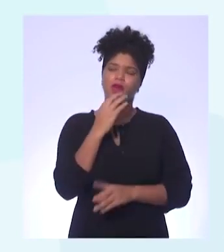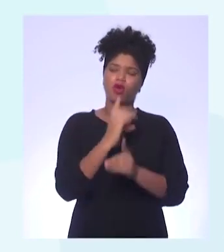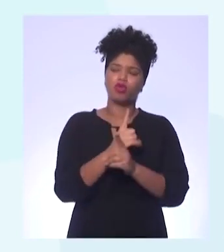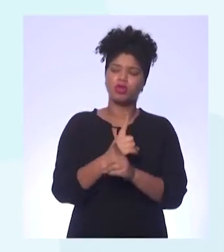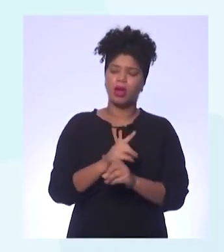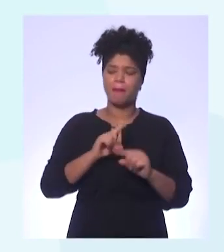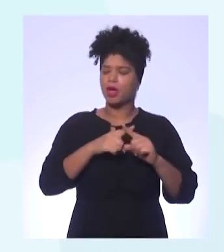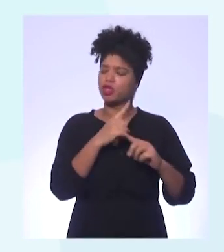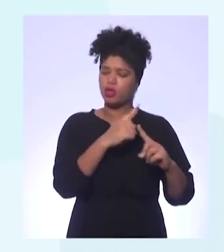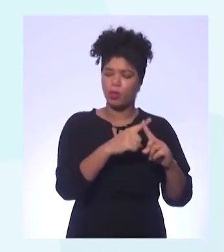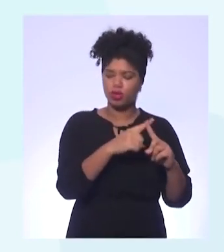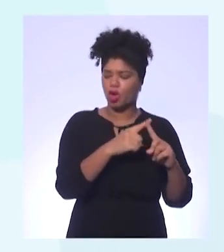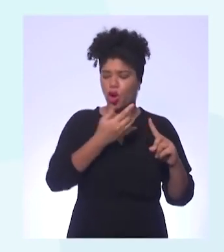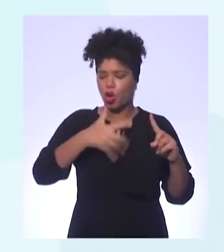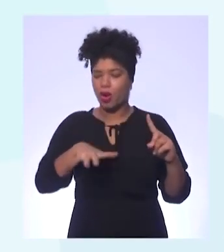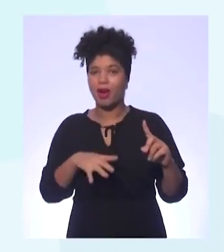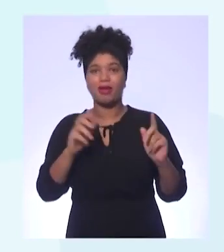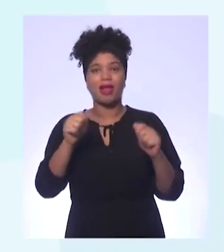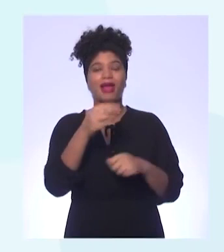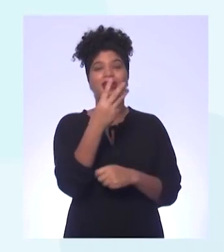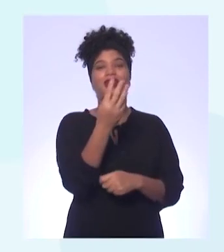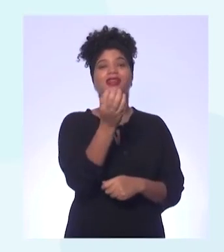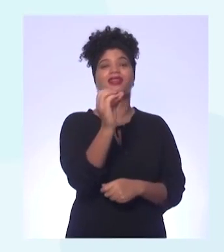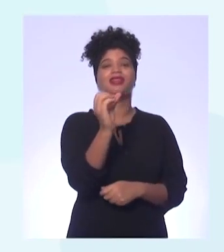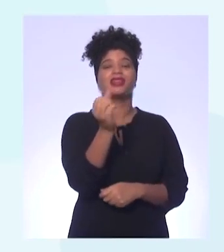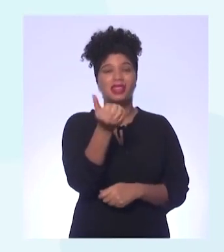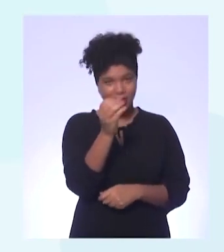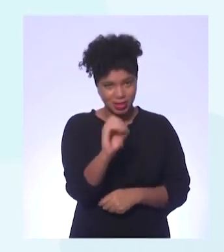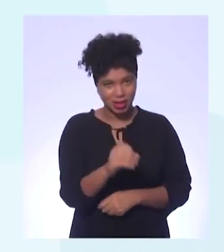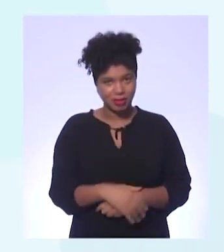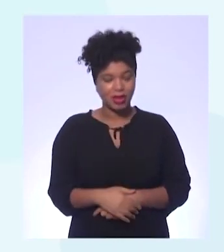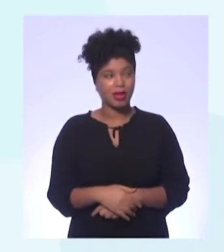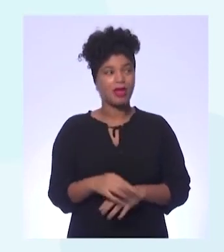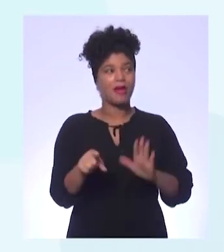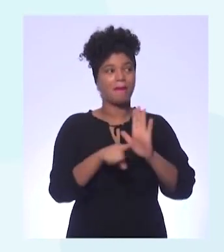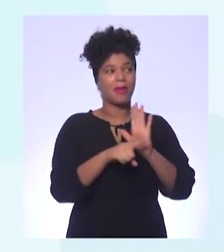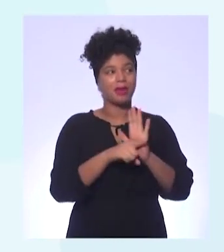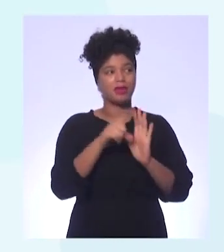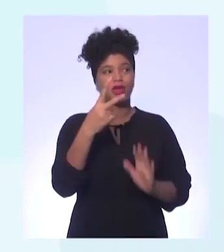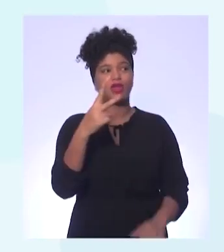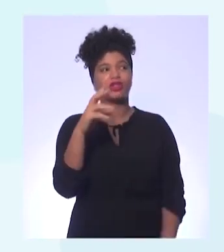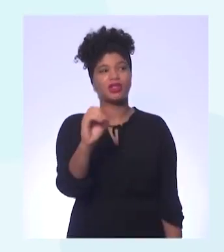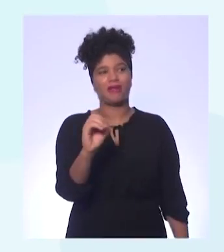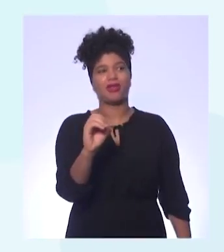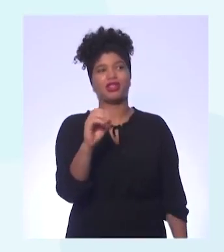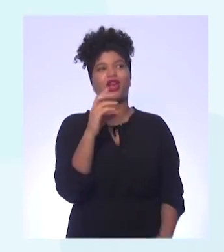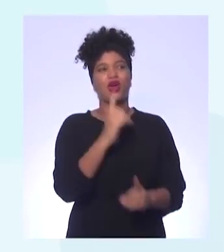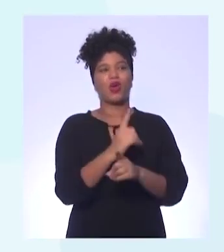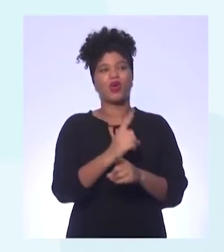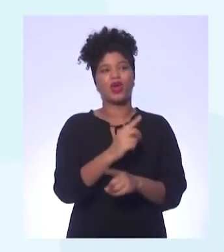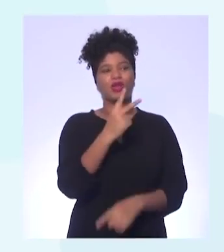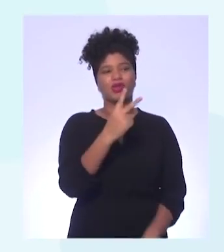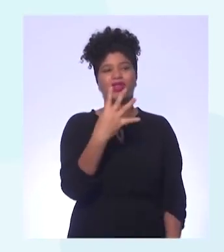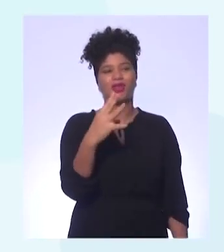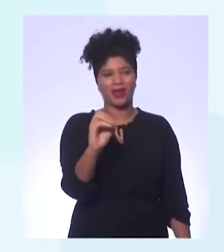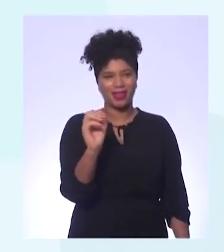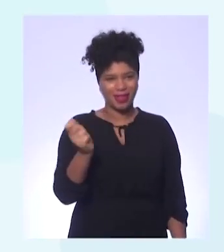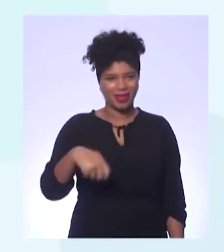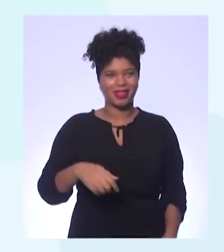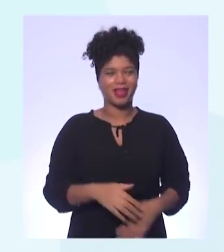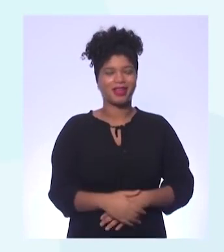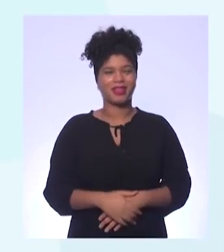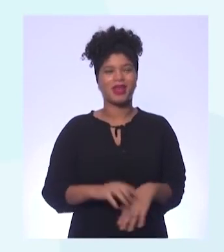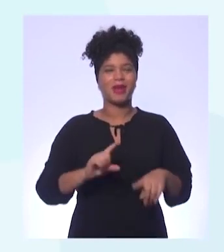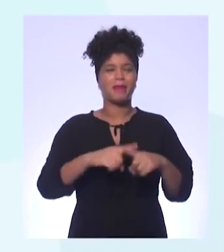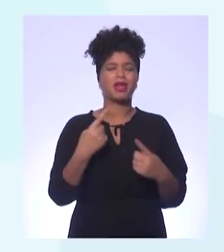multiplicação, posso fazer 360, que é a volta completa, menos esse 120, que eu descubro os nossos 240. Agora, e o